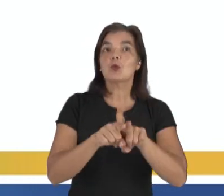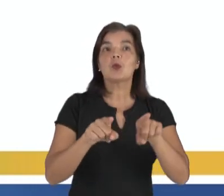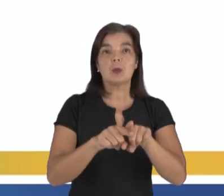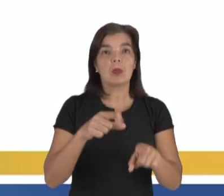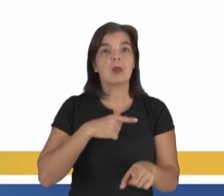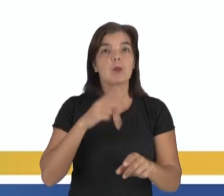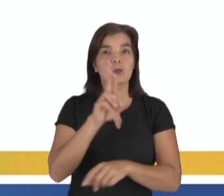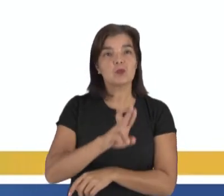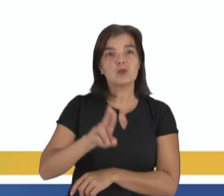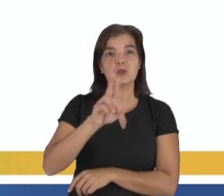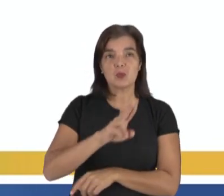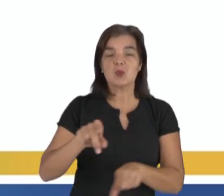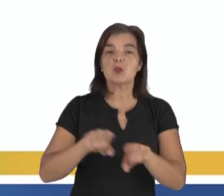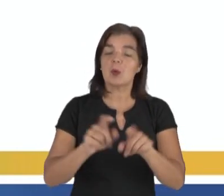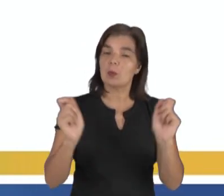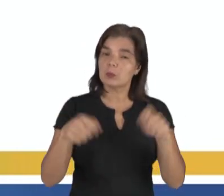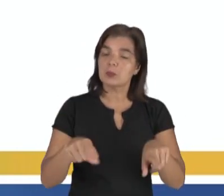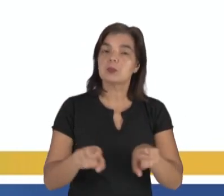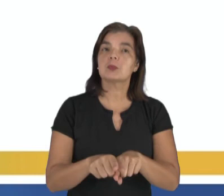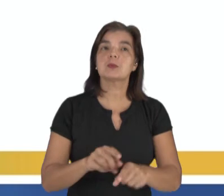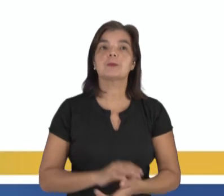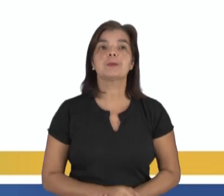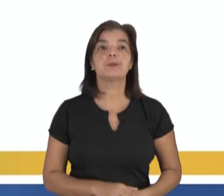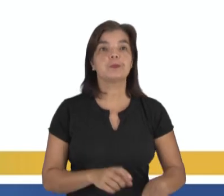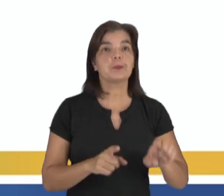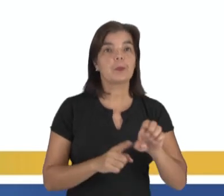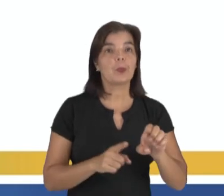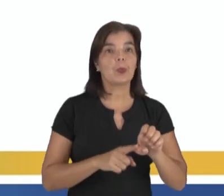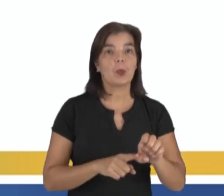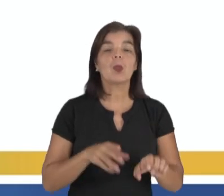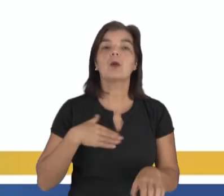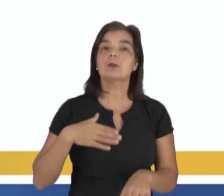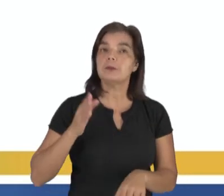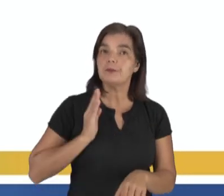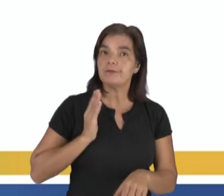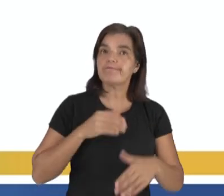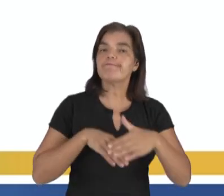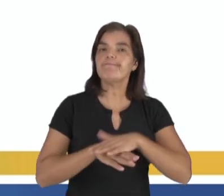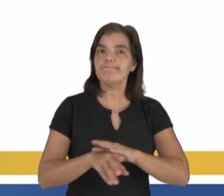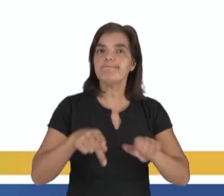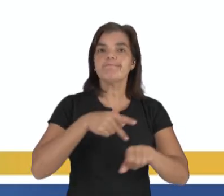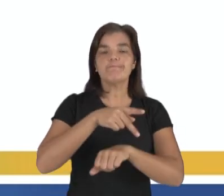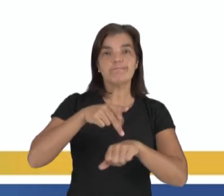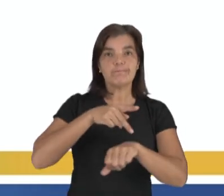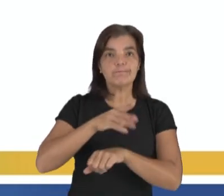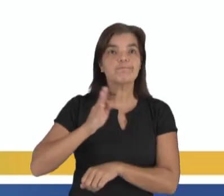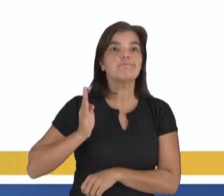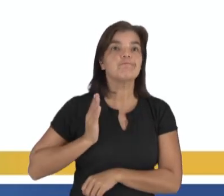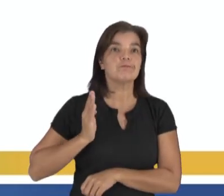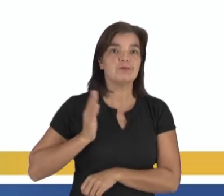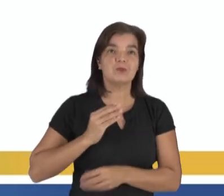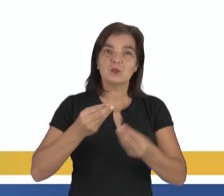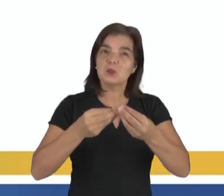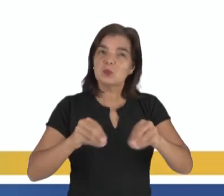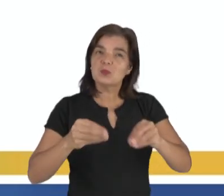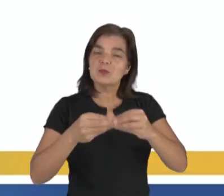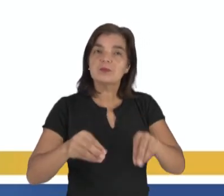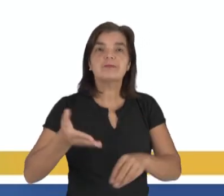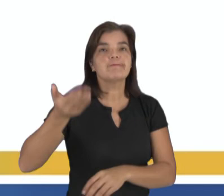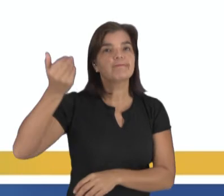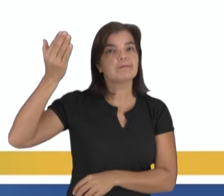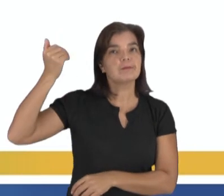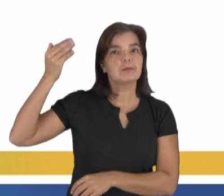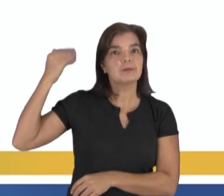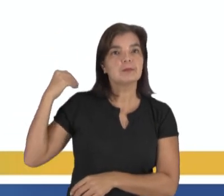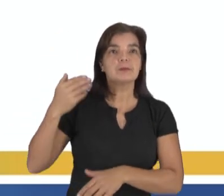com isso deixemos de utilizar os recursos nele disponíveis. Ou E. São as riquezas acumuladas nos países ricos, em